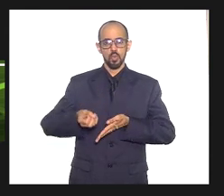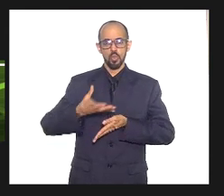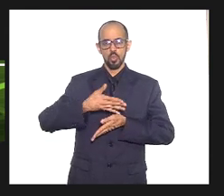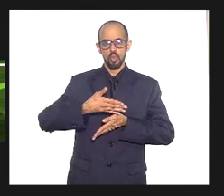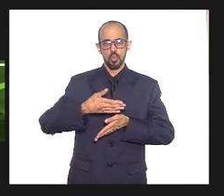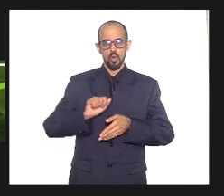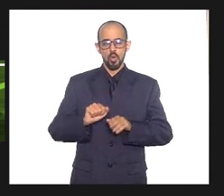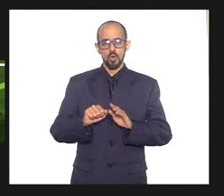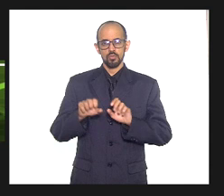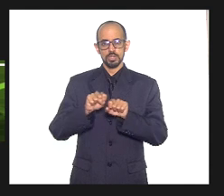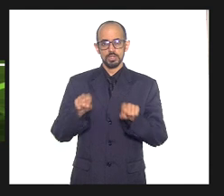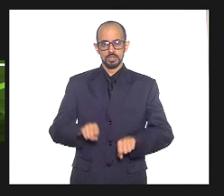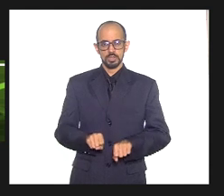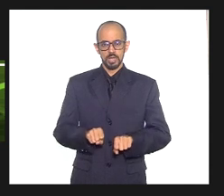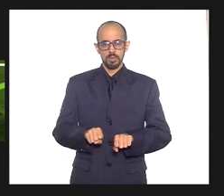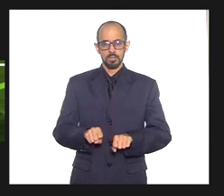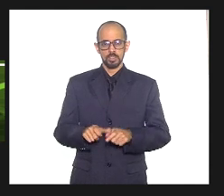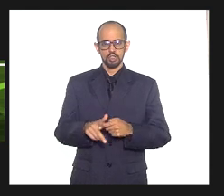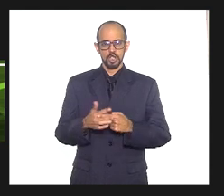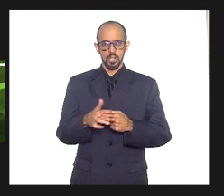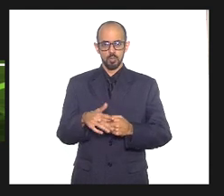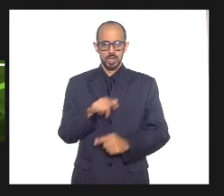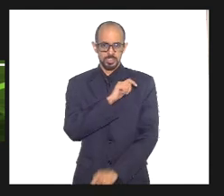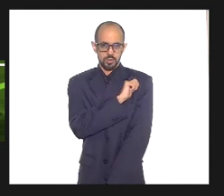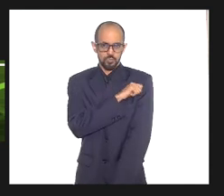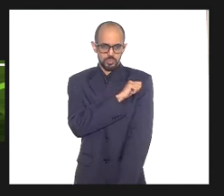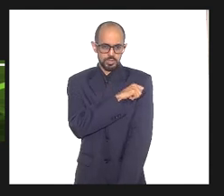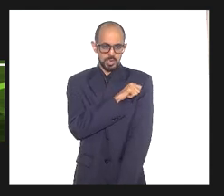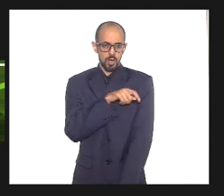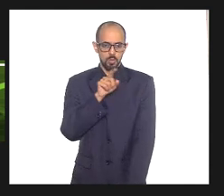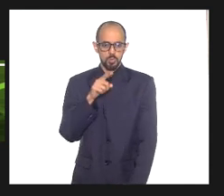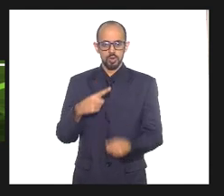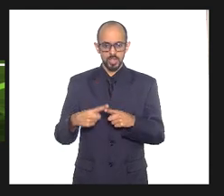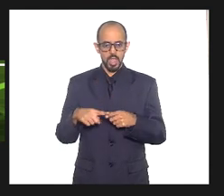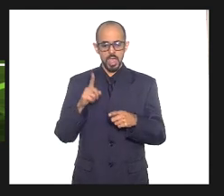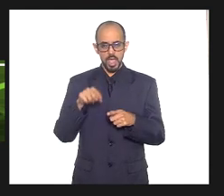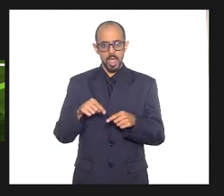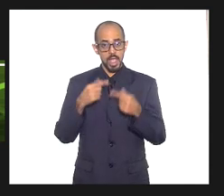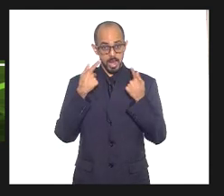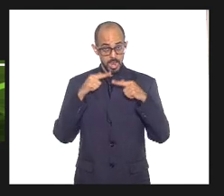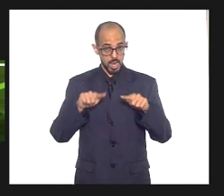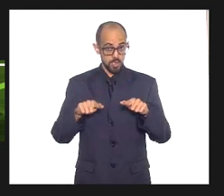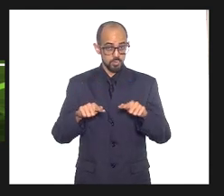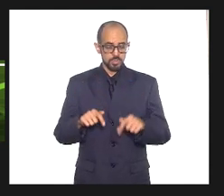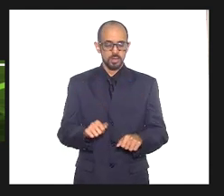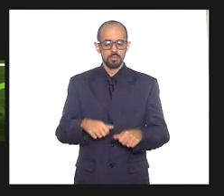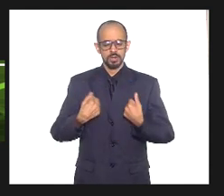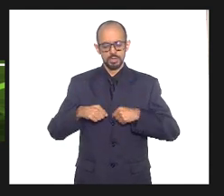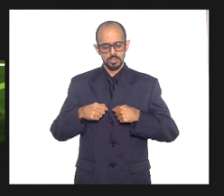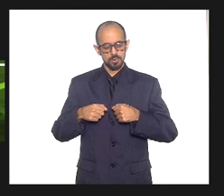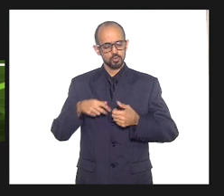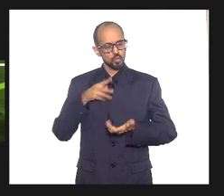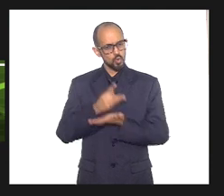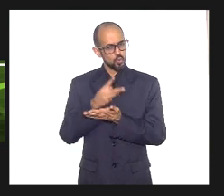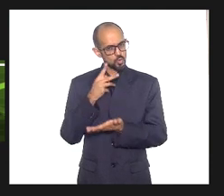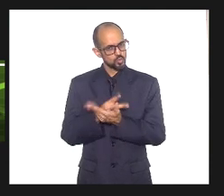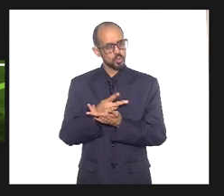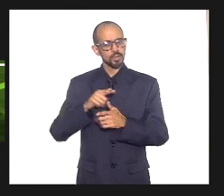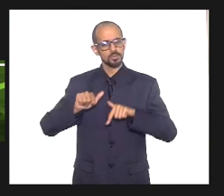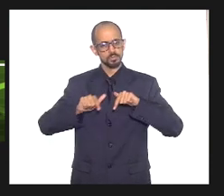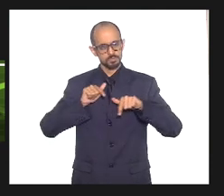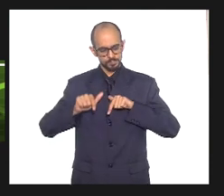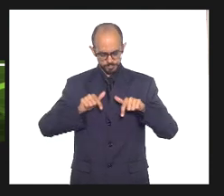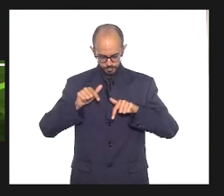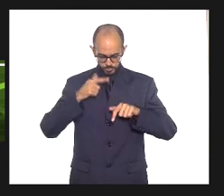recuperação fiscal. A situação é bem delicada e bem grave. Precisamos continuar trabalhando muito para que a gente